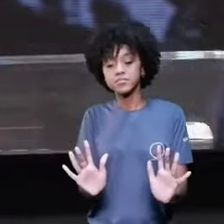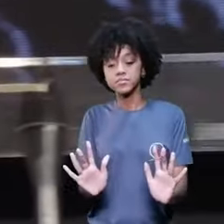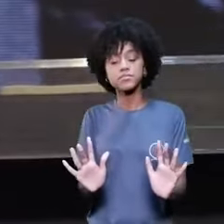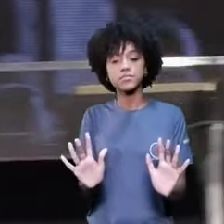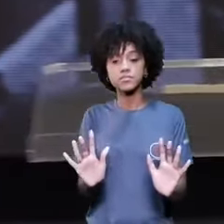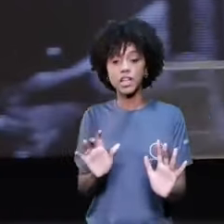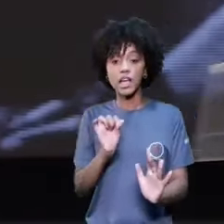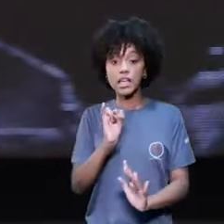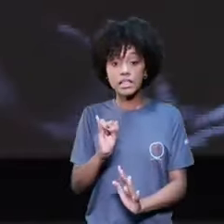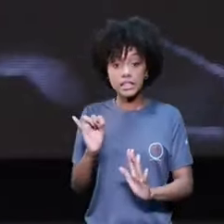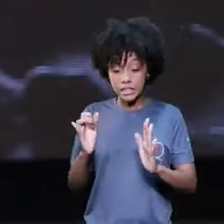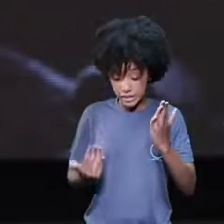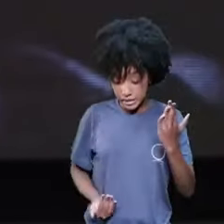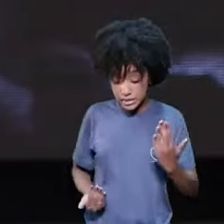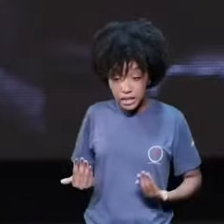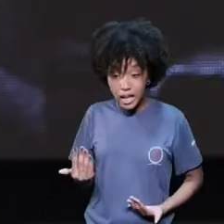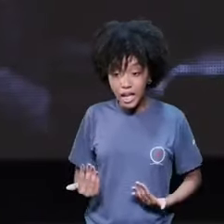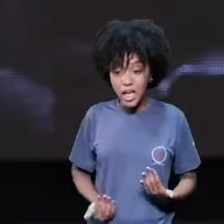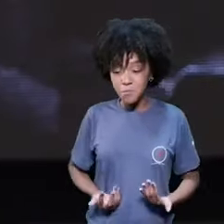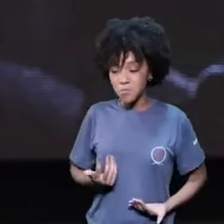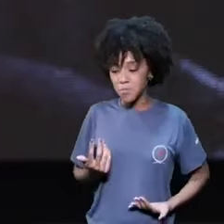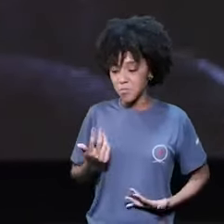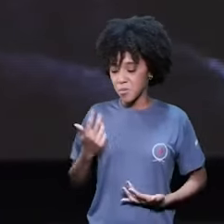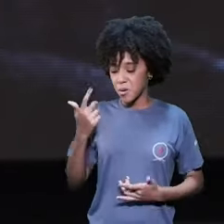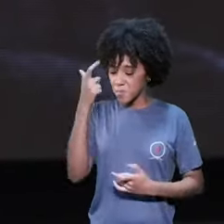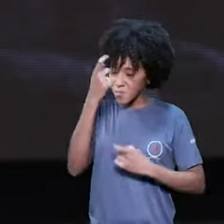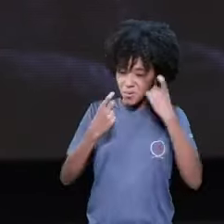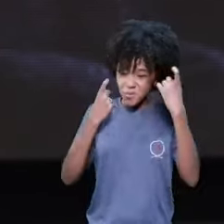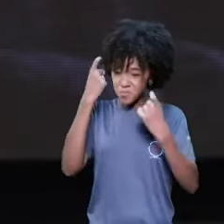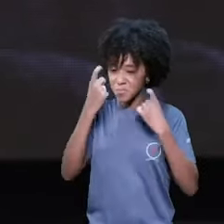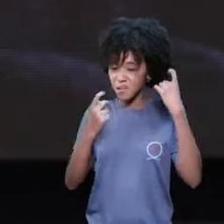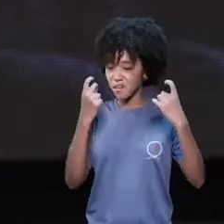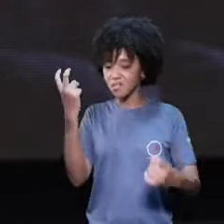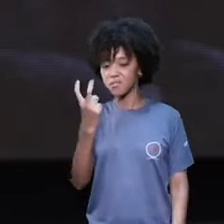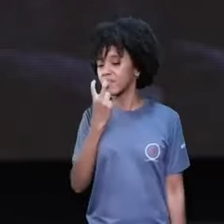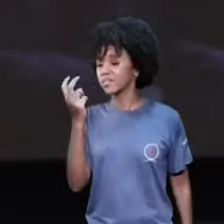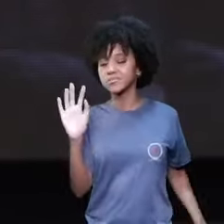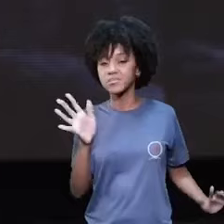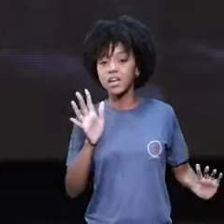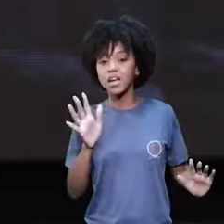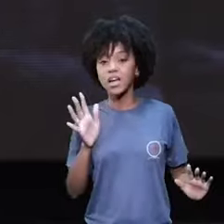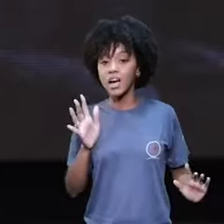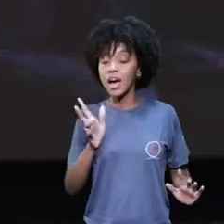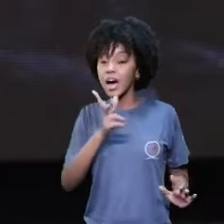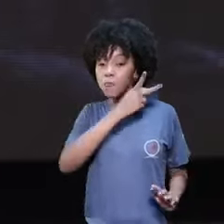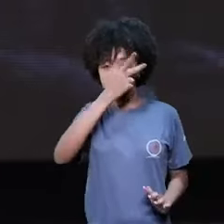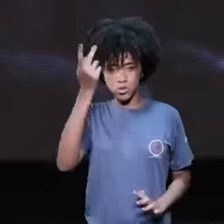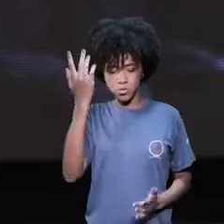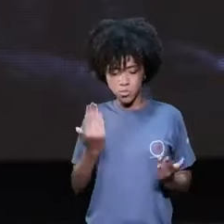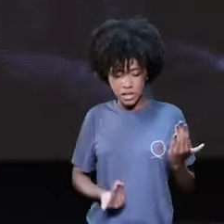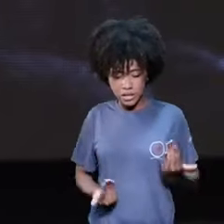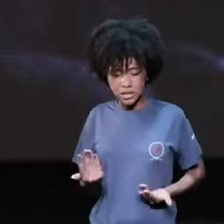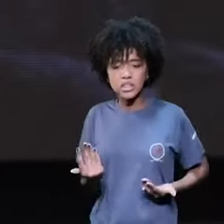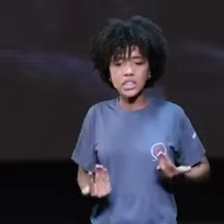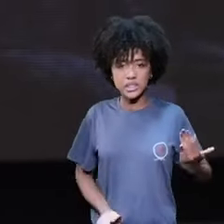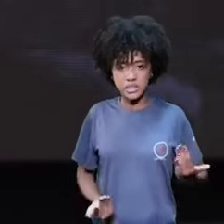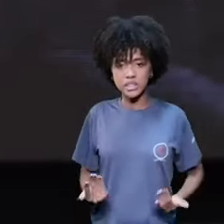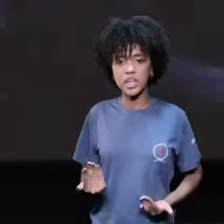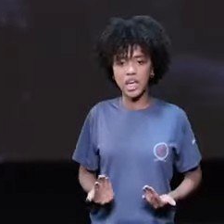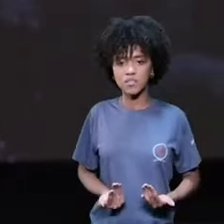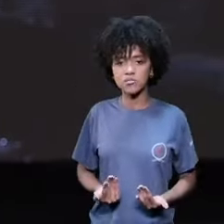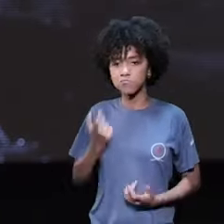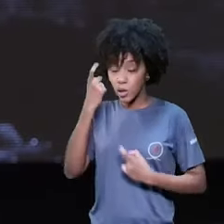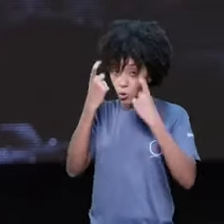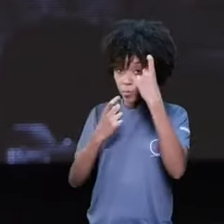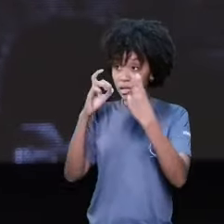Quem serve não está preocupado com o valor. Ele quer saber se Deus vai se agradar com aquilo que ele está